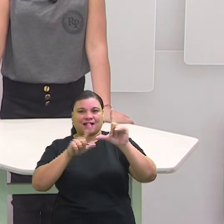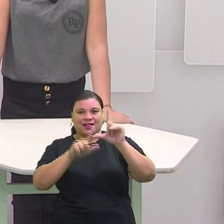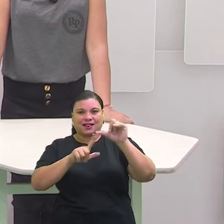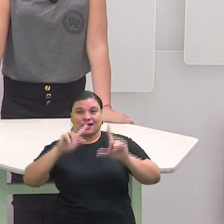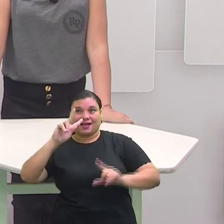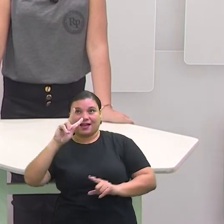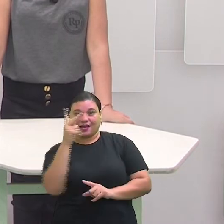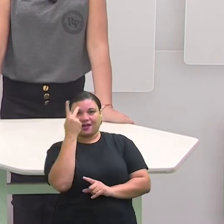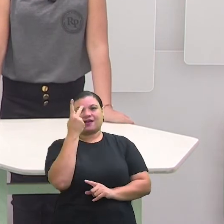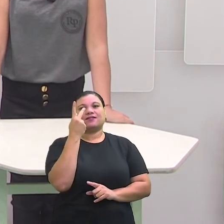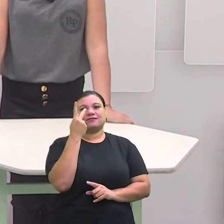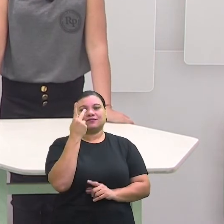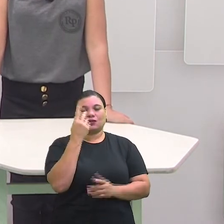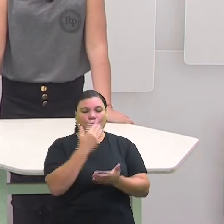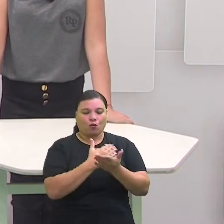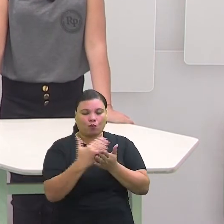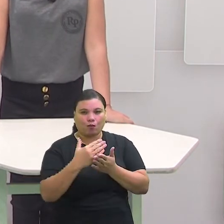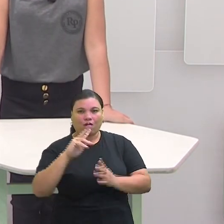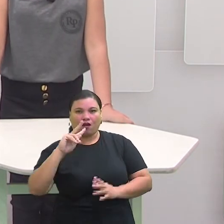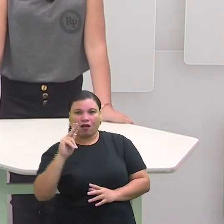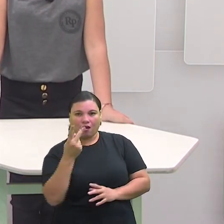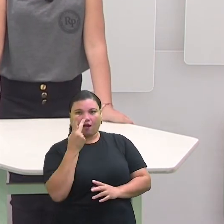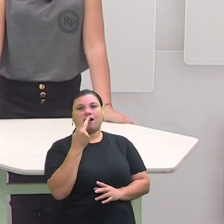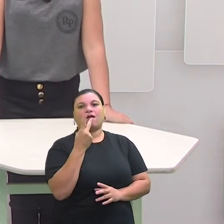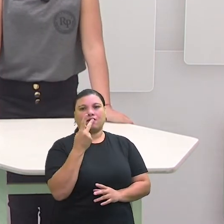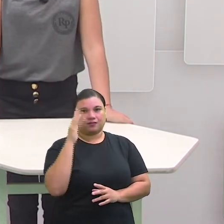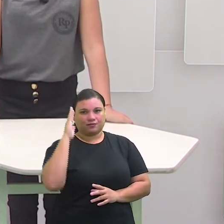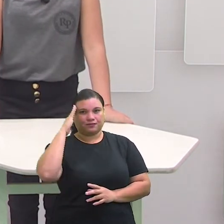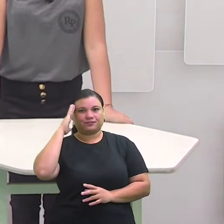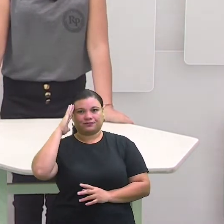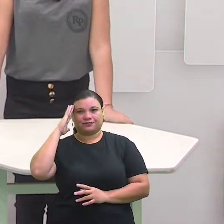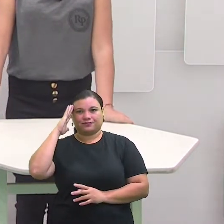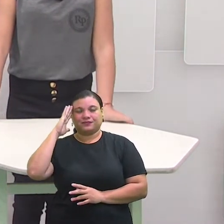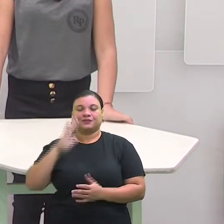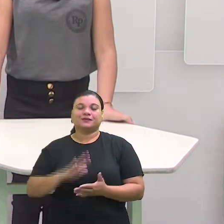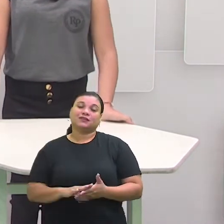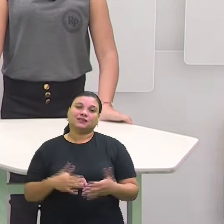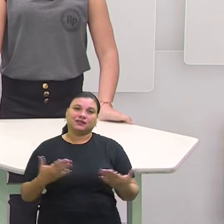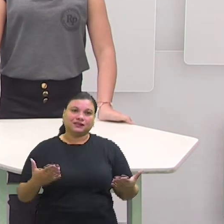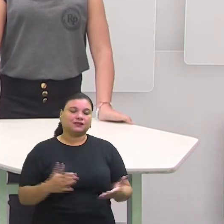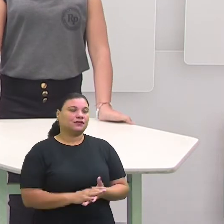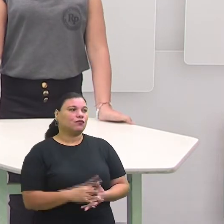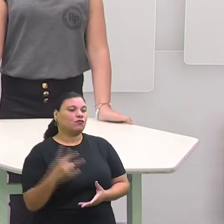indo bem... Vocês estão ótimos. É muito importante vocês estarem aqui, tá?